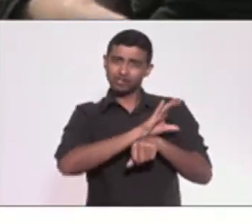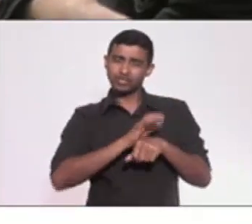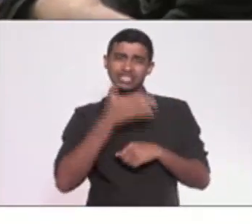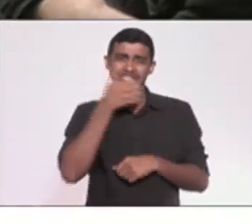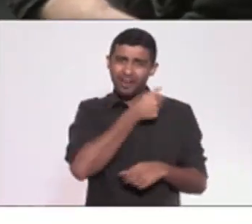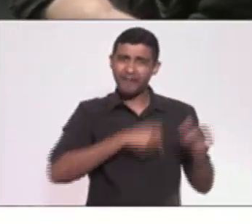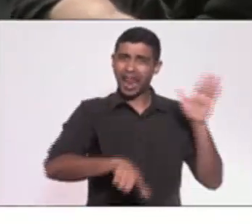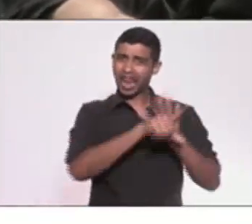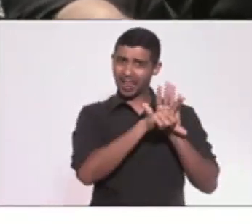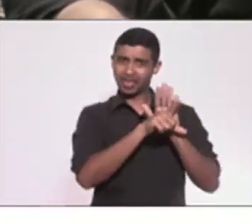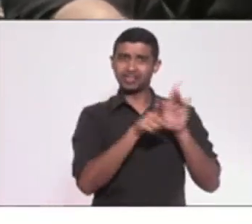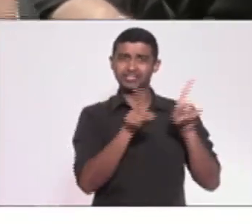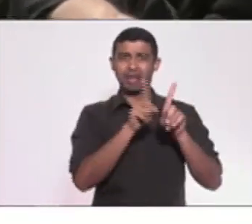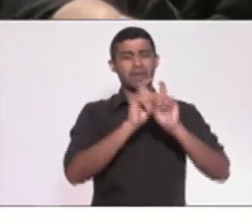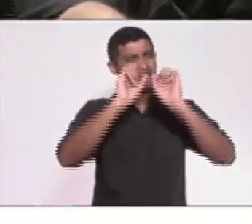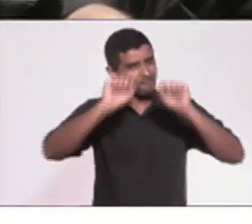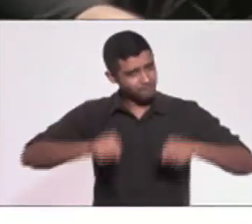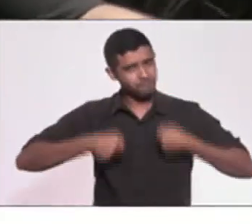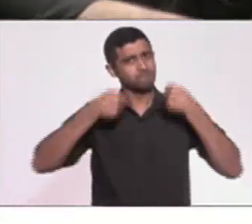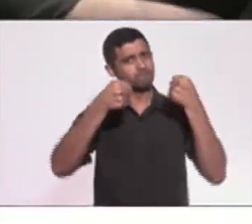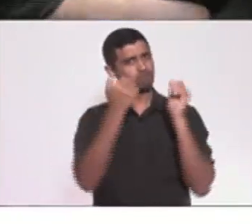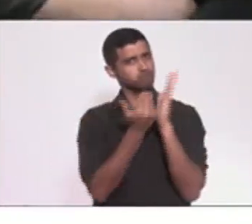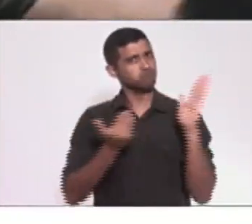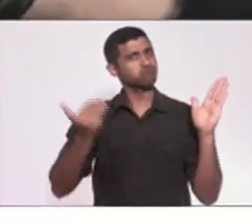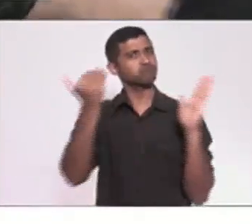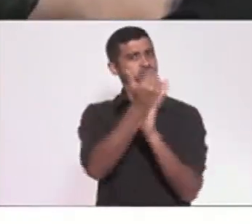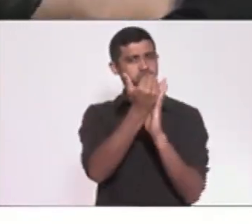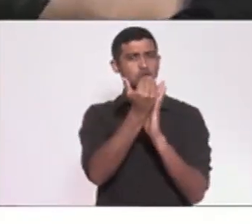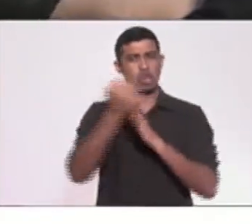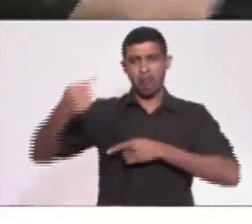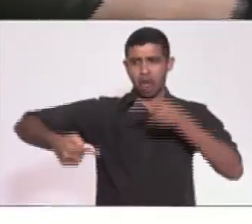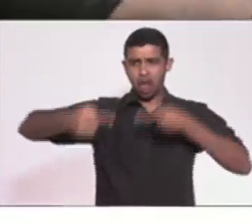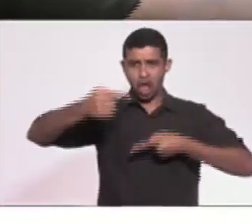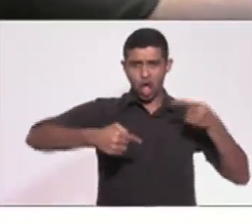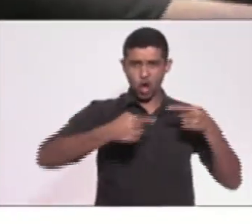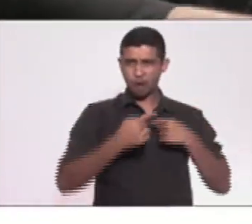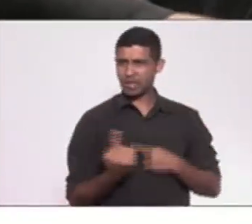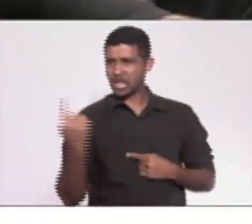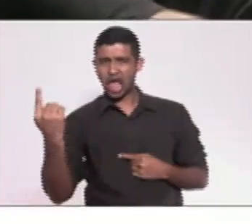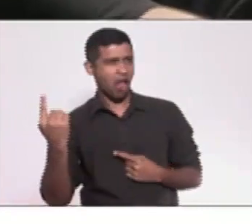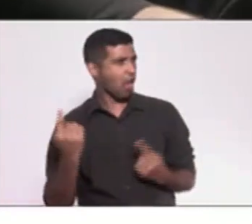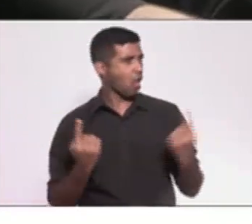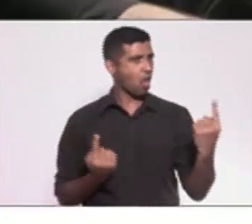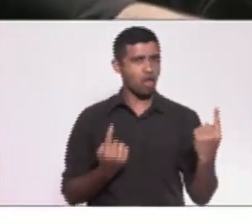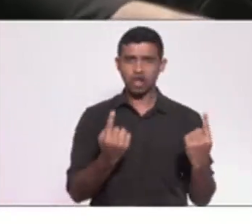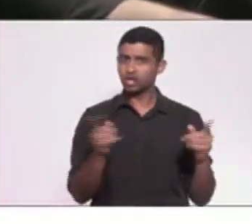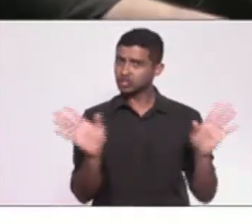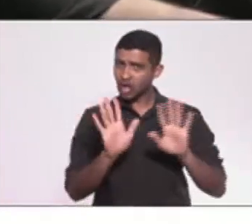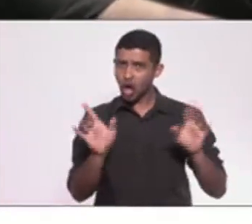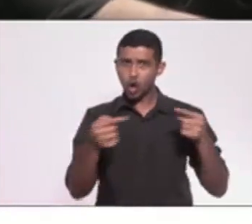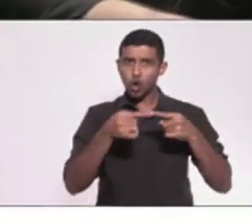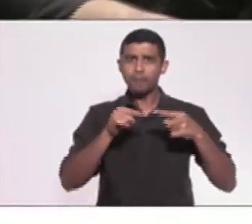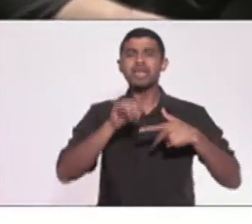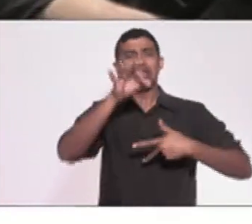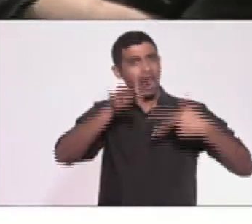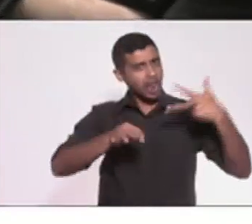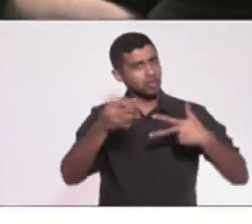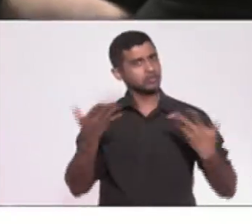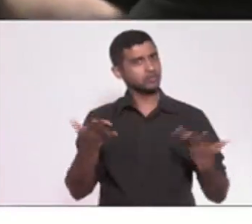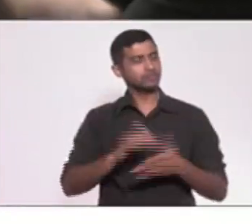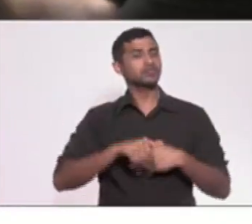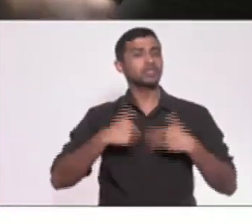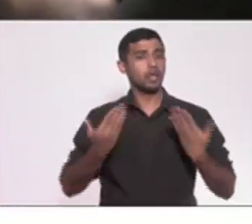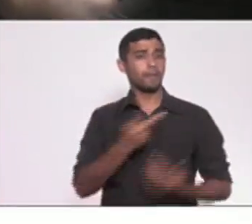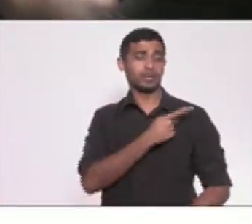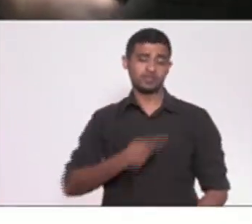e fortalecendo uma prerrogativa que não é de A, B ou C, é do Poder Legislativo. Portanto, senhor